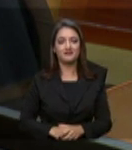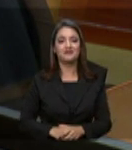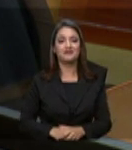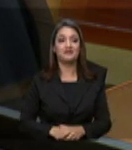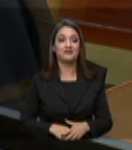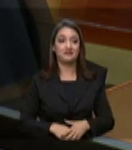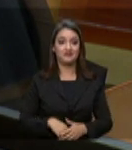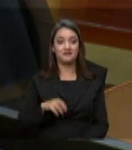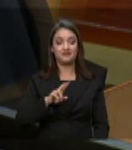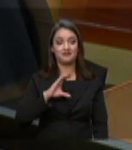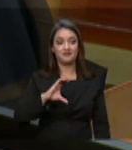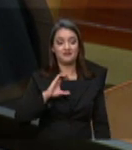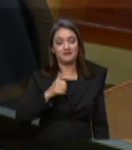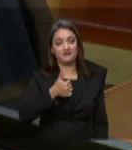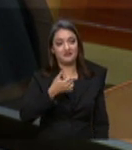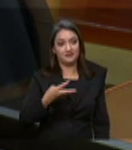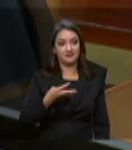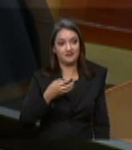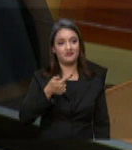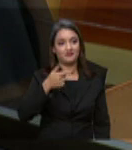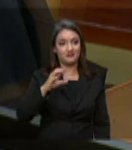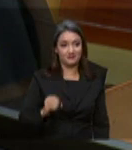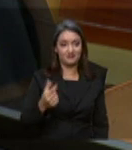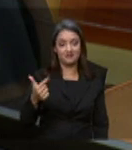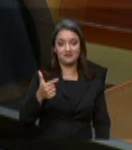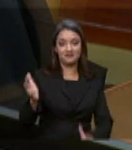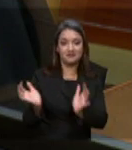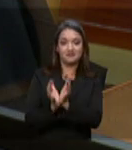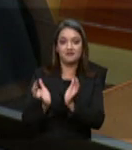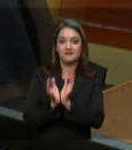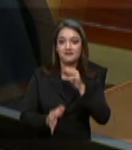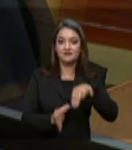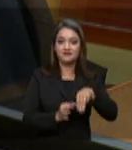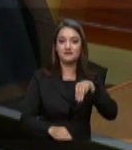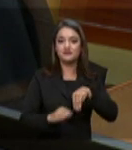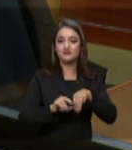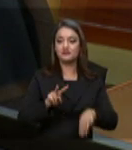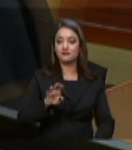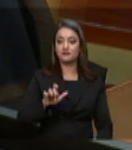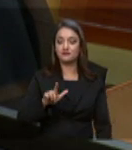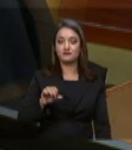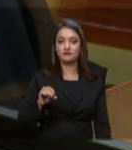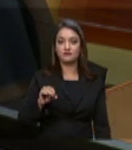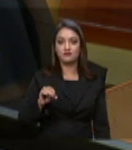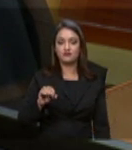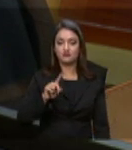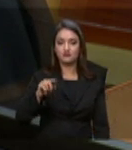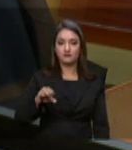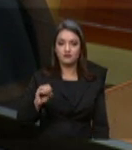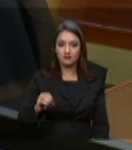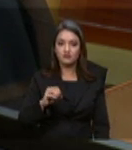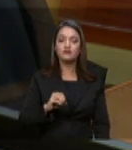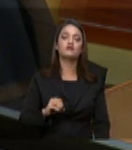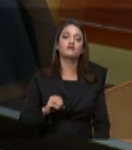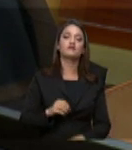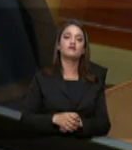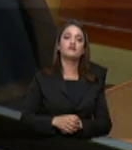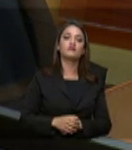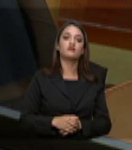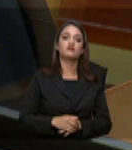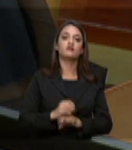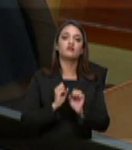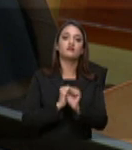E aí cê 1470 segunda turma relator Ministro Carlos Velloso julgado a humanidade em 12 de Março